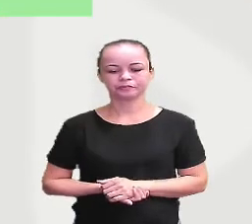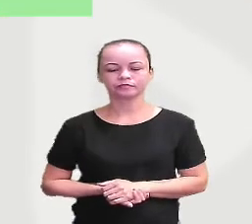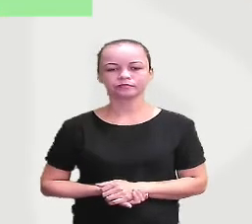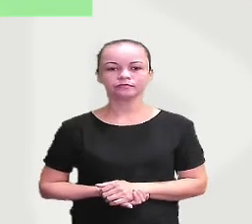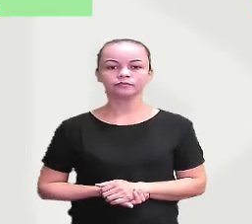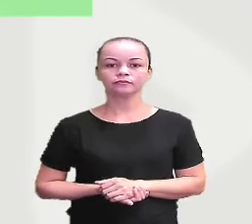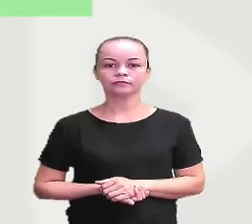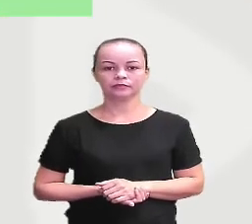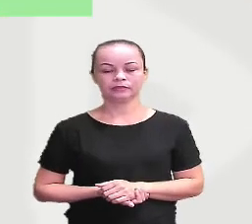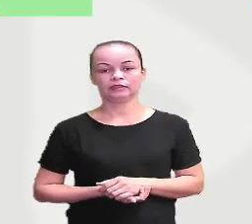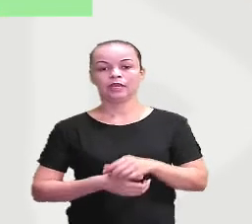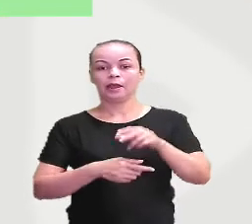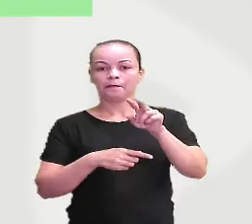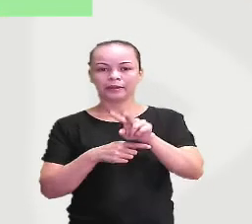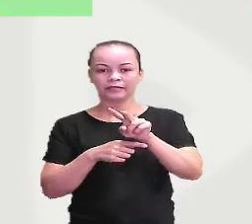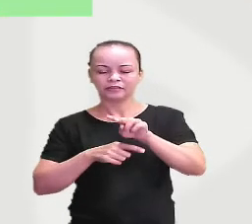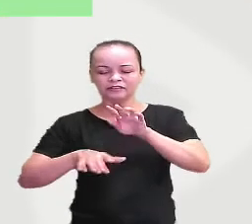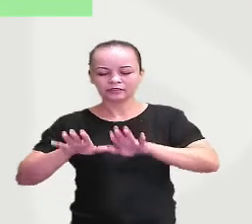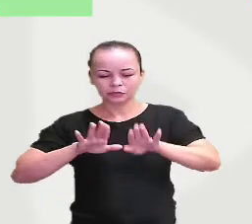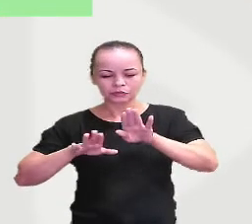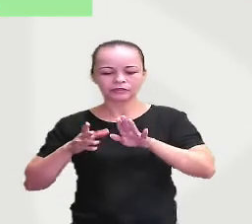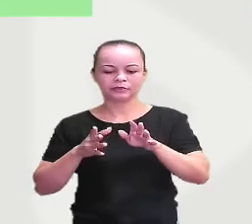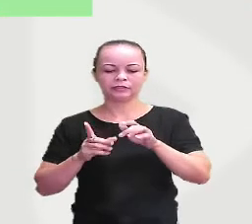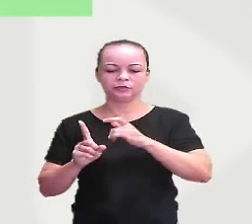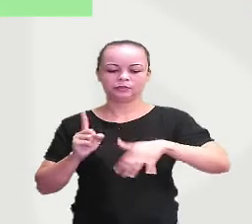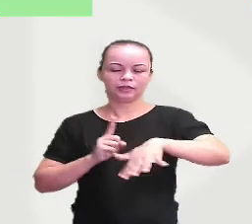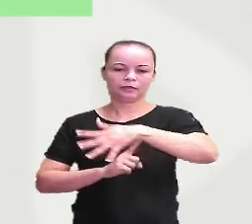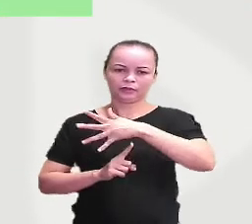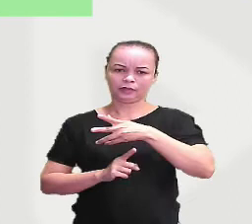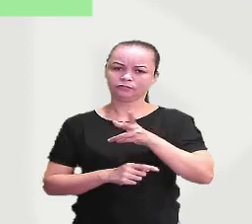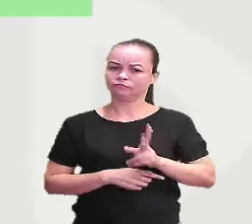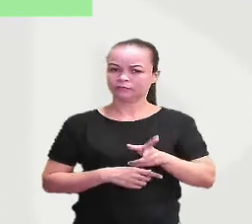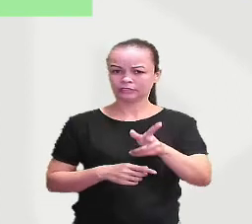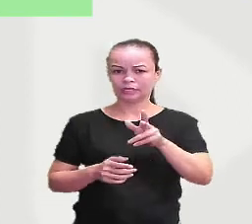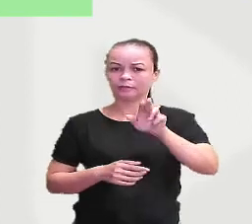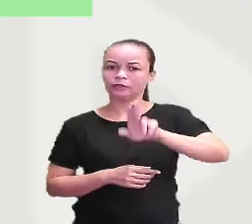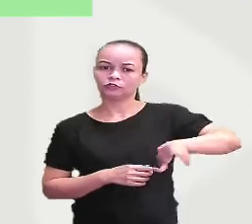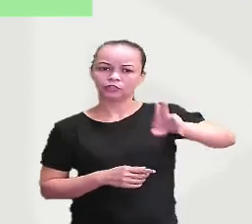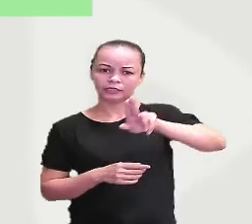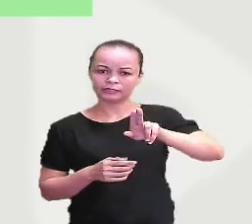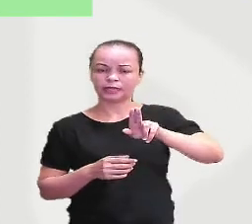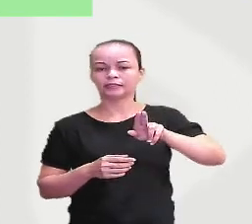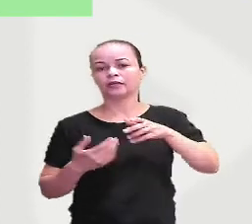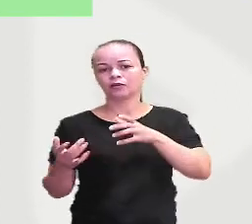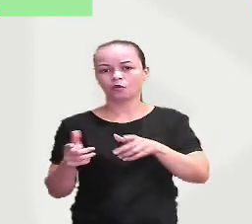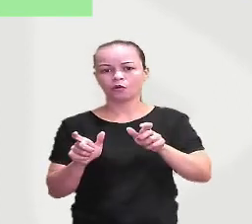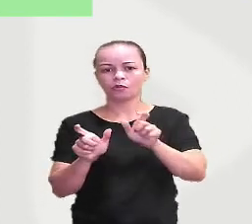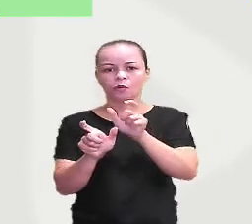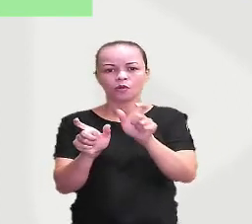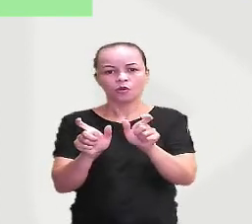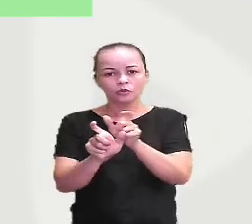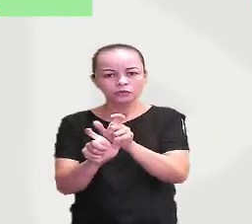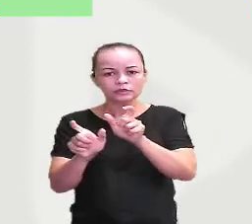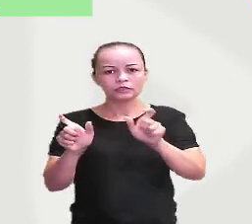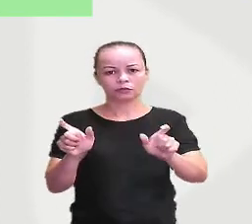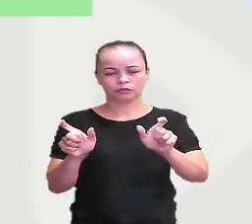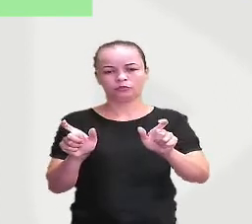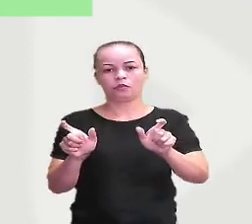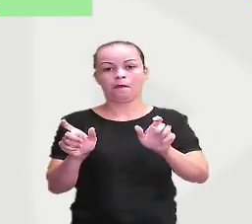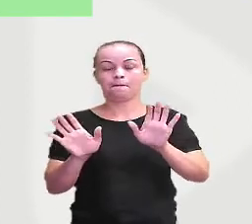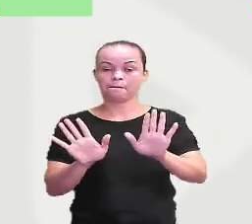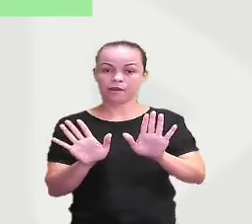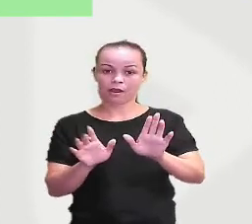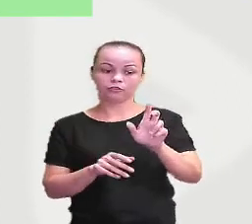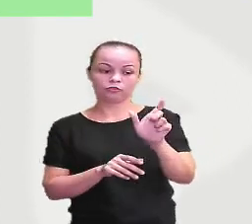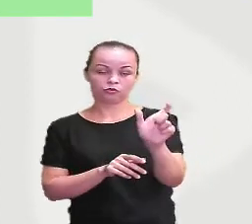Preservação e conservação ambiental são geralmente utilizadas como sinônimos, mas são duas palavrinhas,